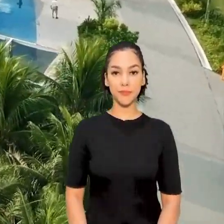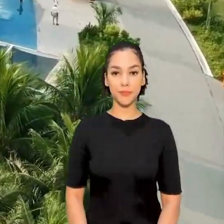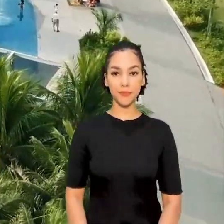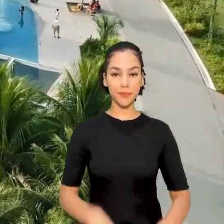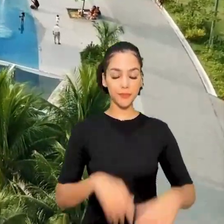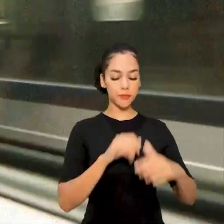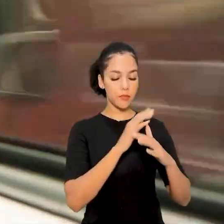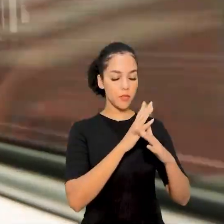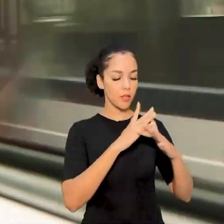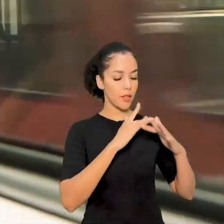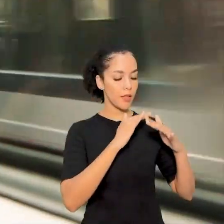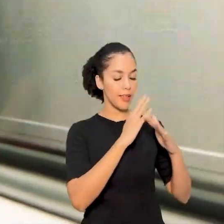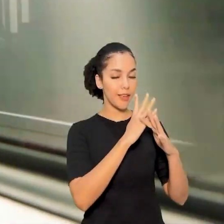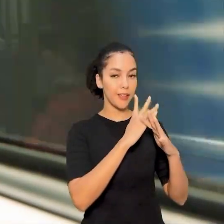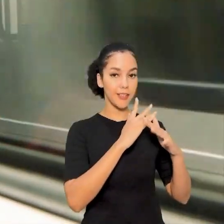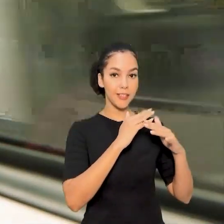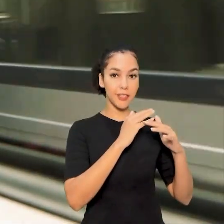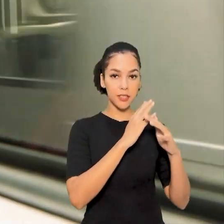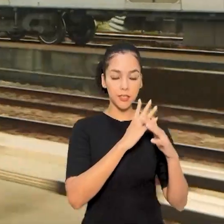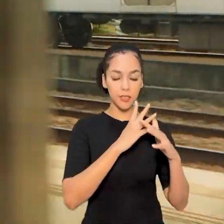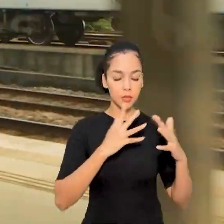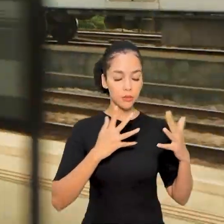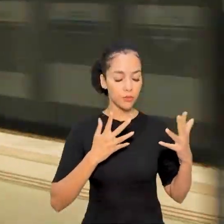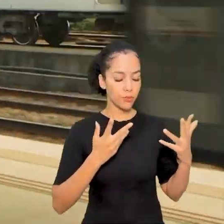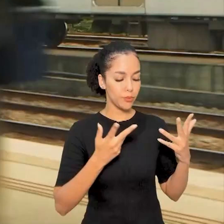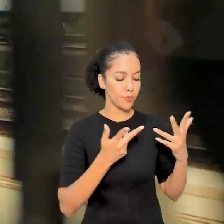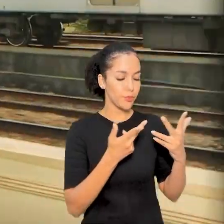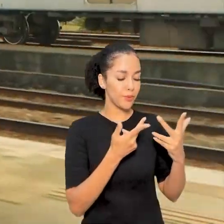meu cidade